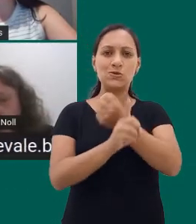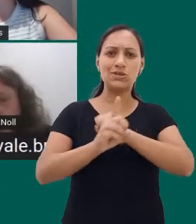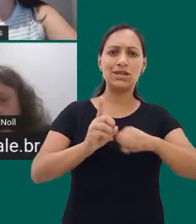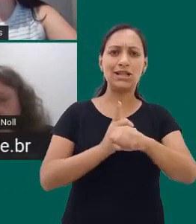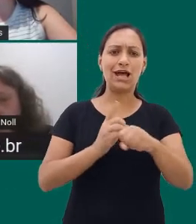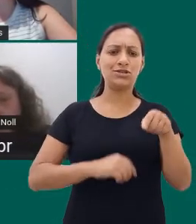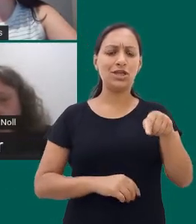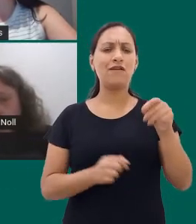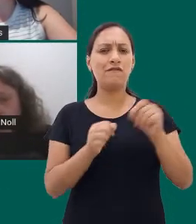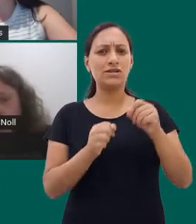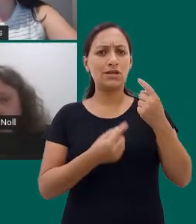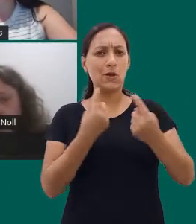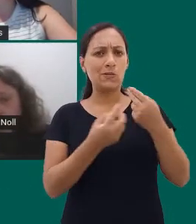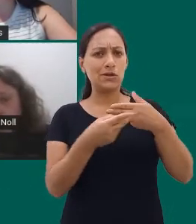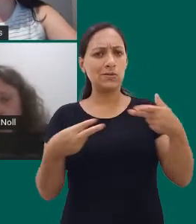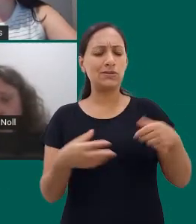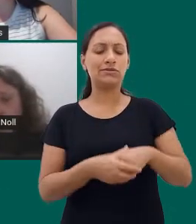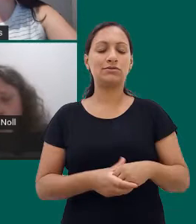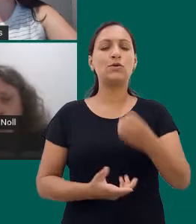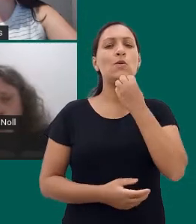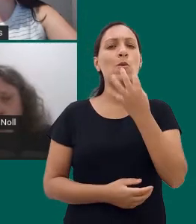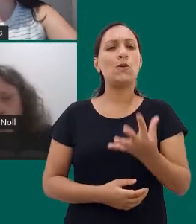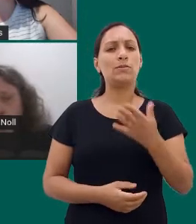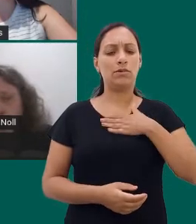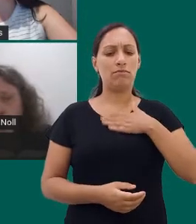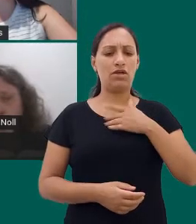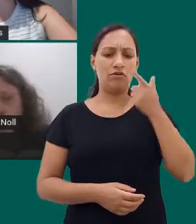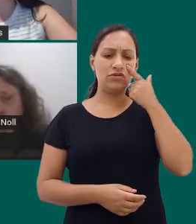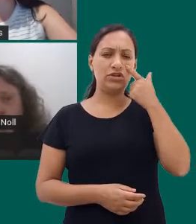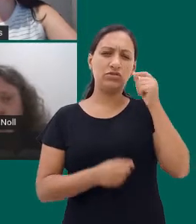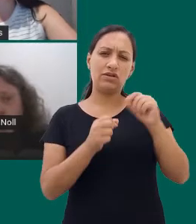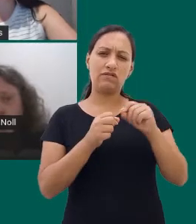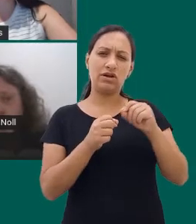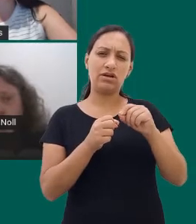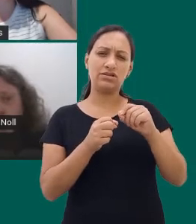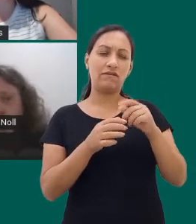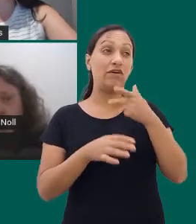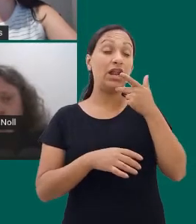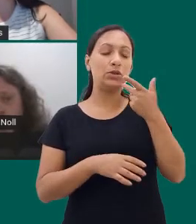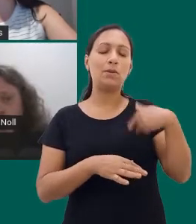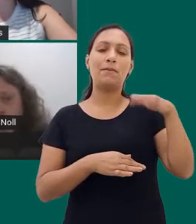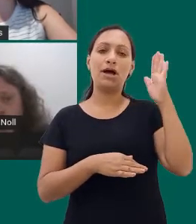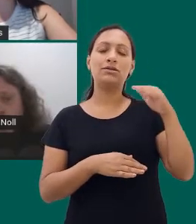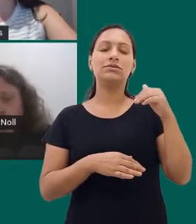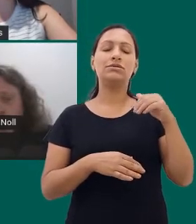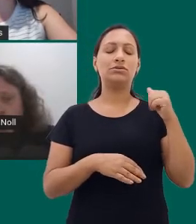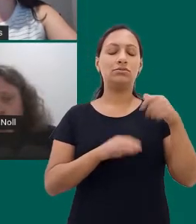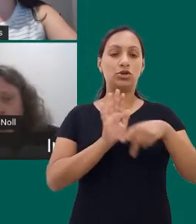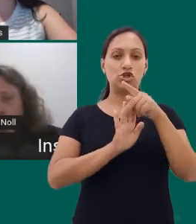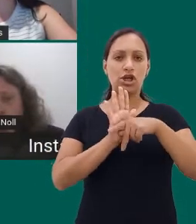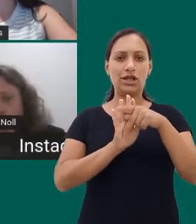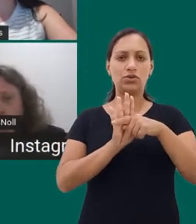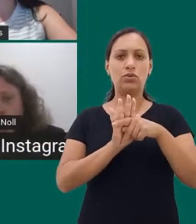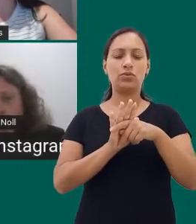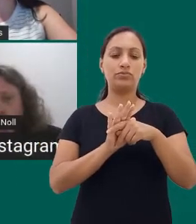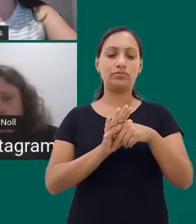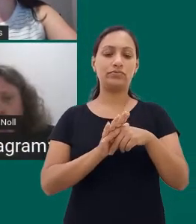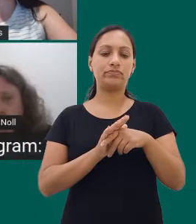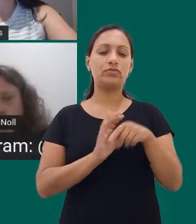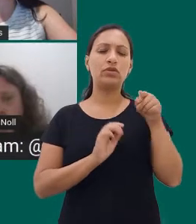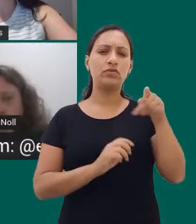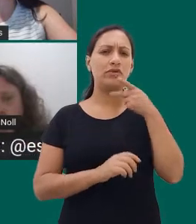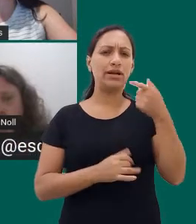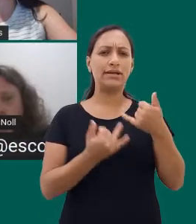Então, me conta, eu vi que tu estava falando mais dos projetos, acho que a gente pode entrar nessas histórias dos projetos e talvez voltar às coisas de